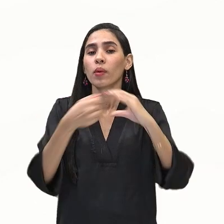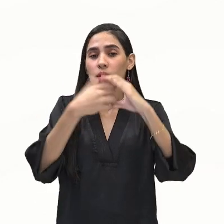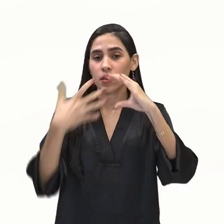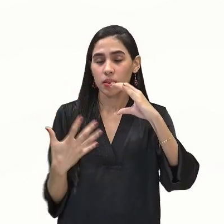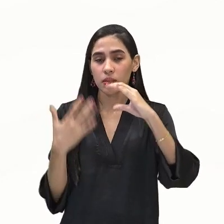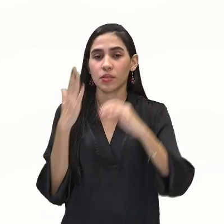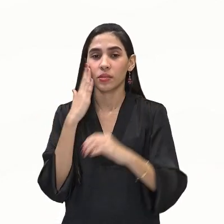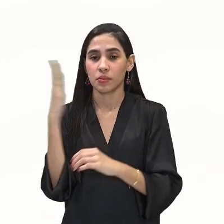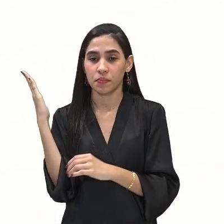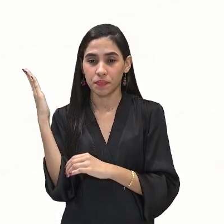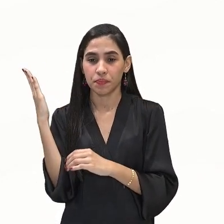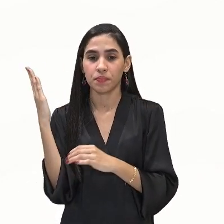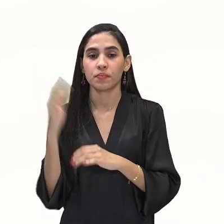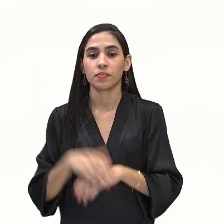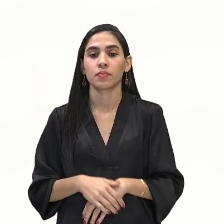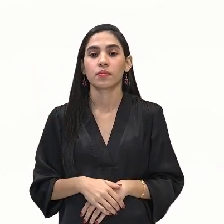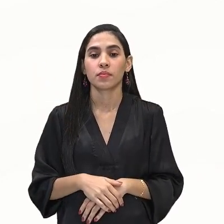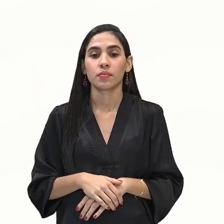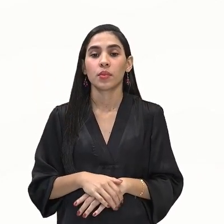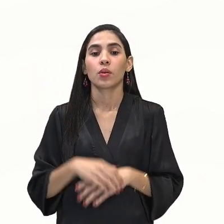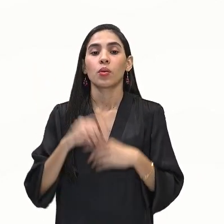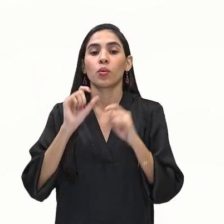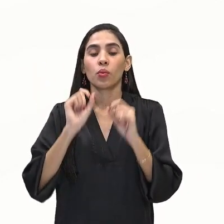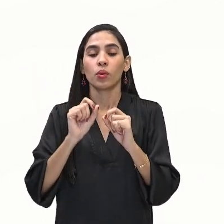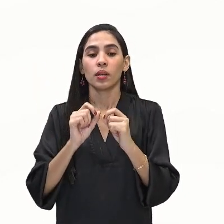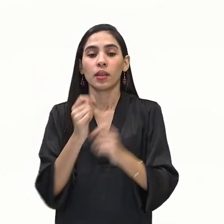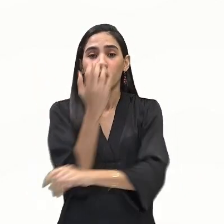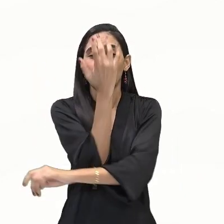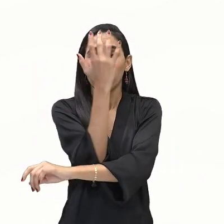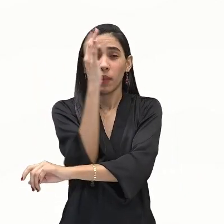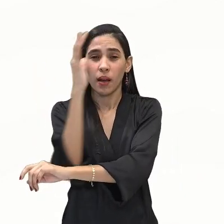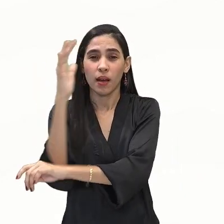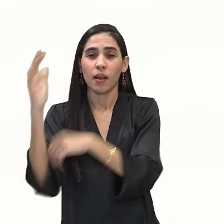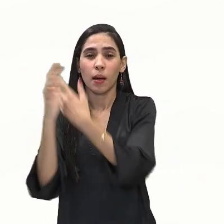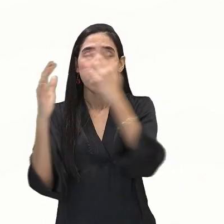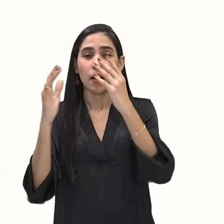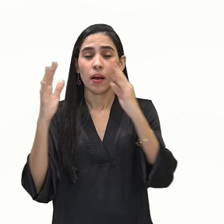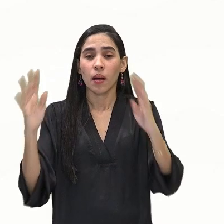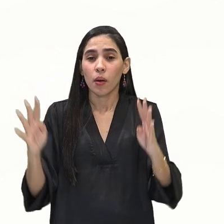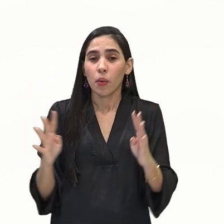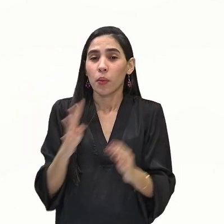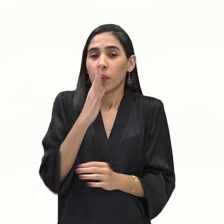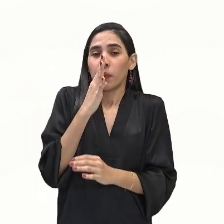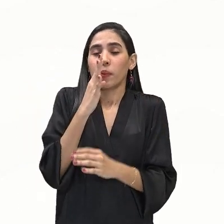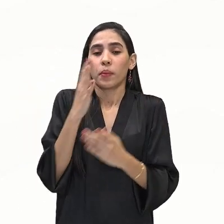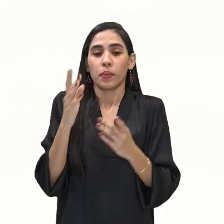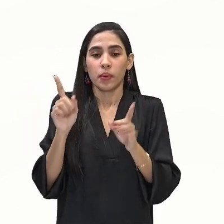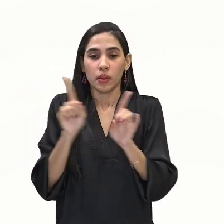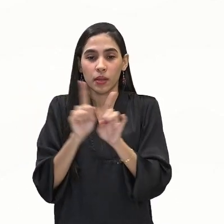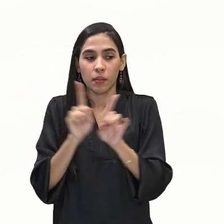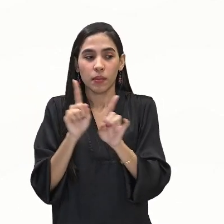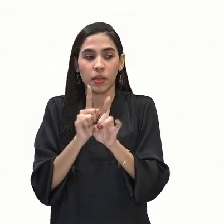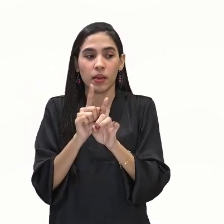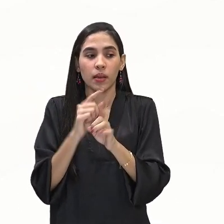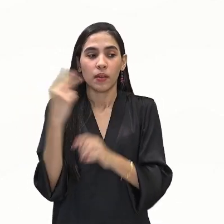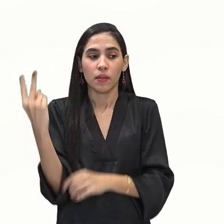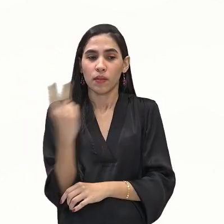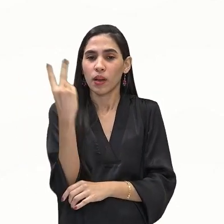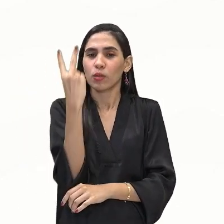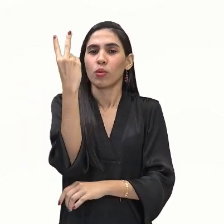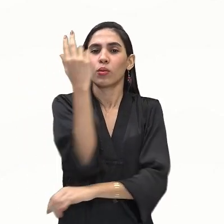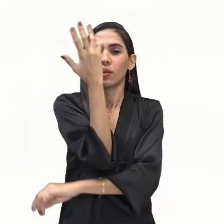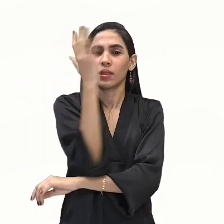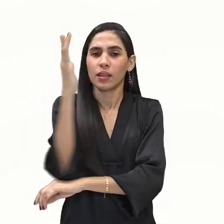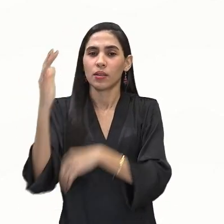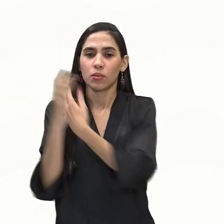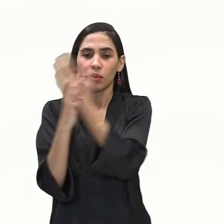obras dessa geração? A exaltação da natureza, medievalismo, que você já sabe, vai ser representada pelos